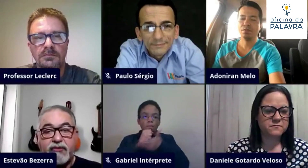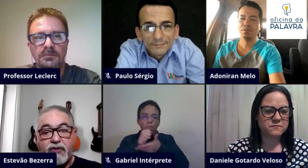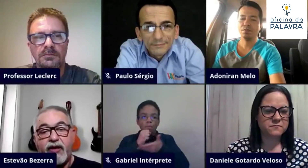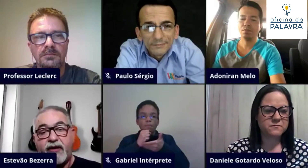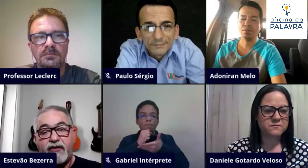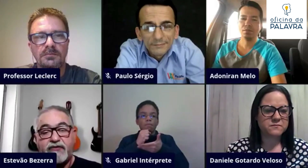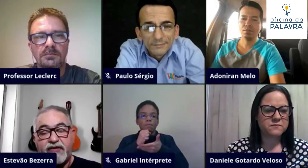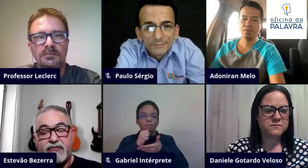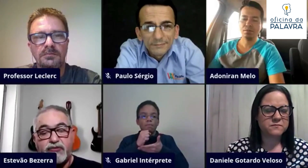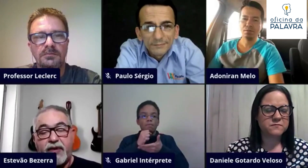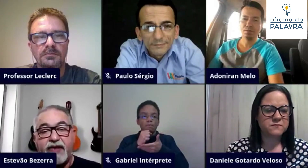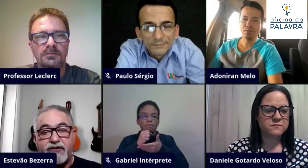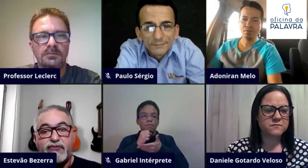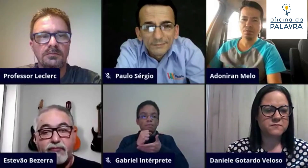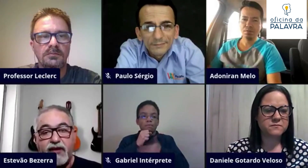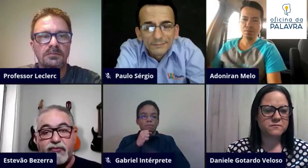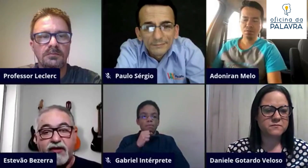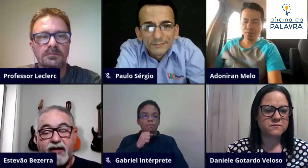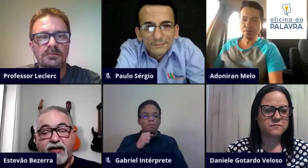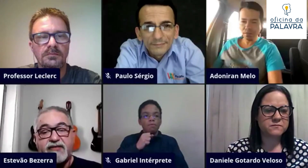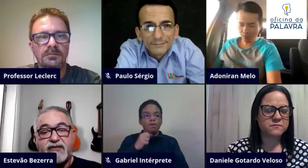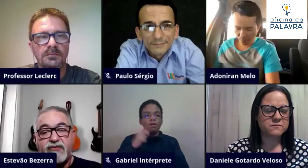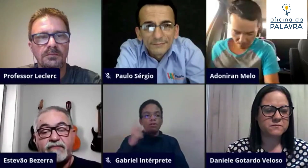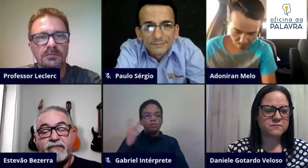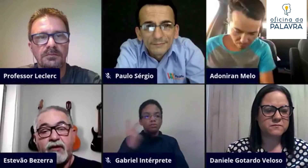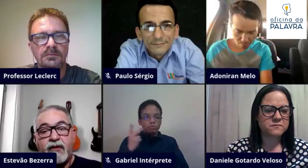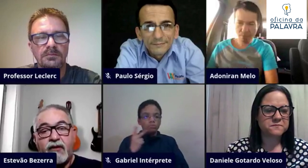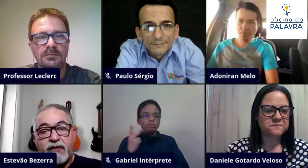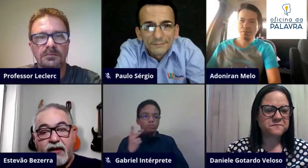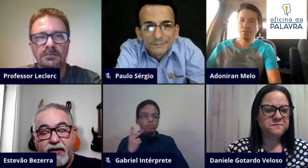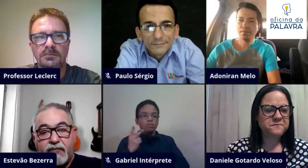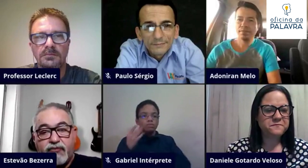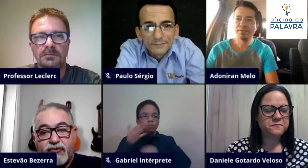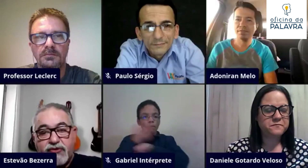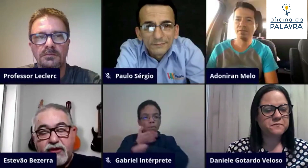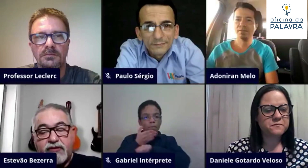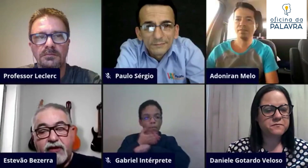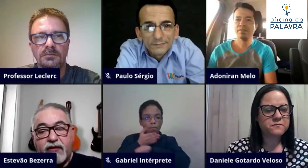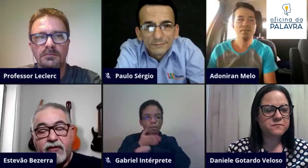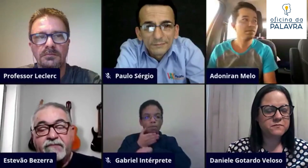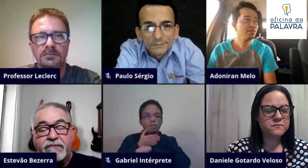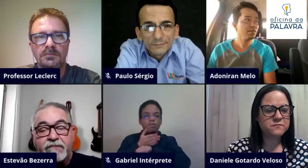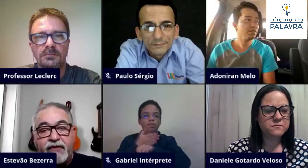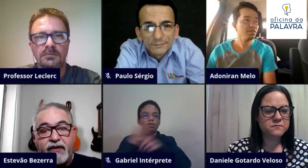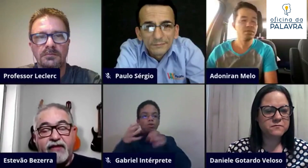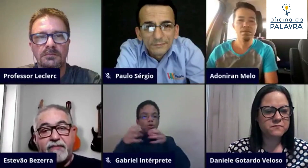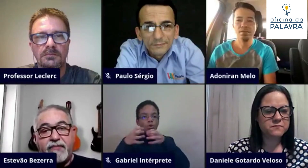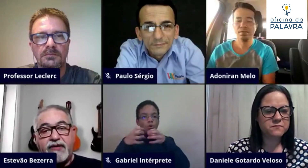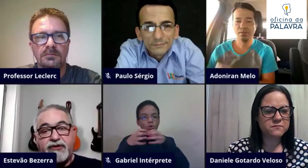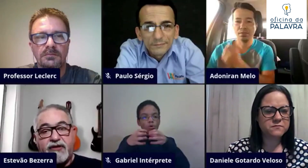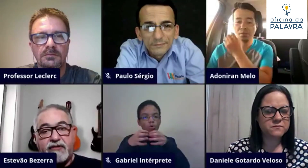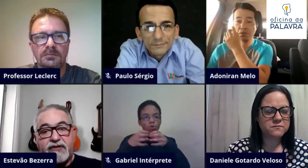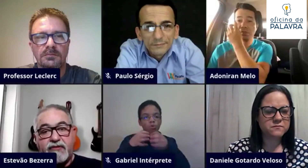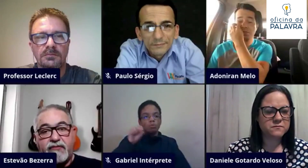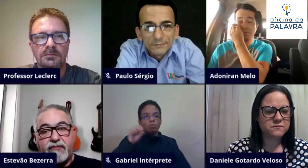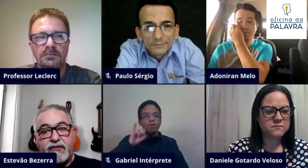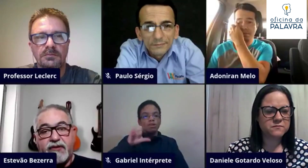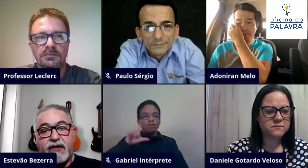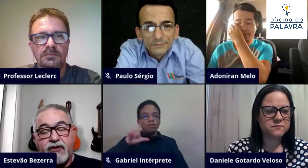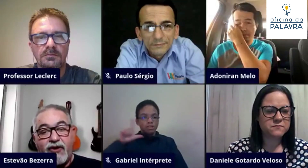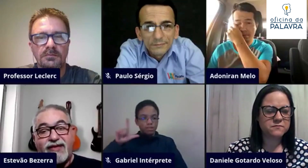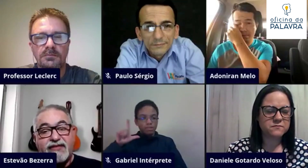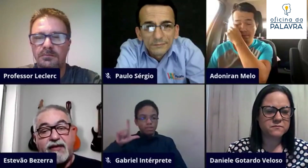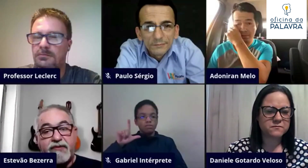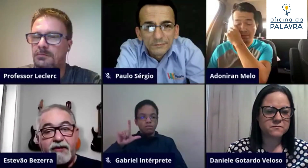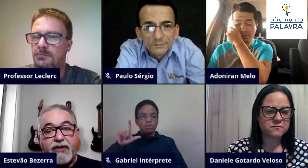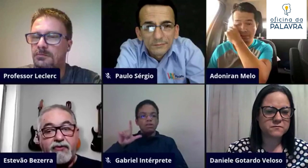Hoje, eu e Glória, né, nós fazemos parte, somos membros da CIL, trabalhamos muitos anos já nessa parte de tradução